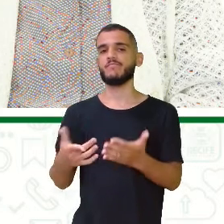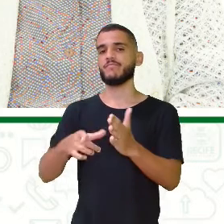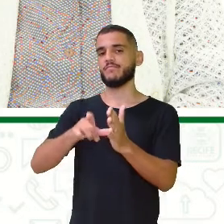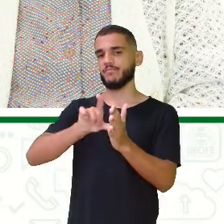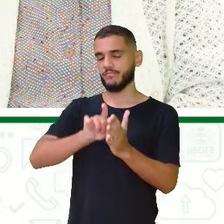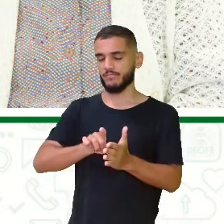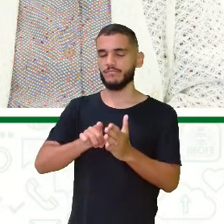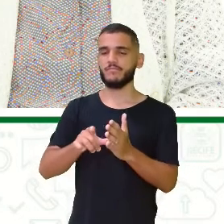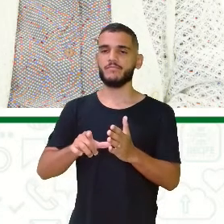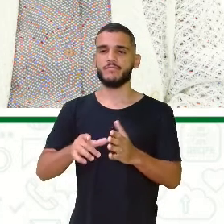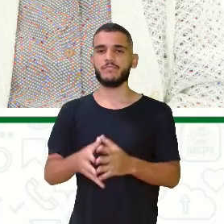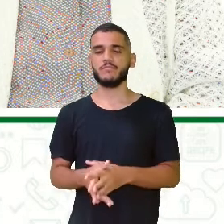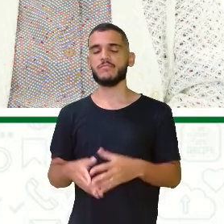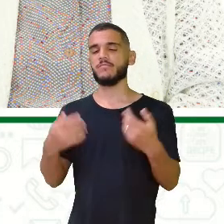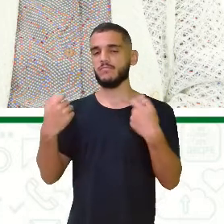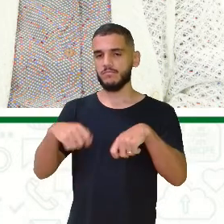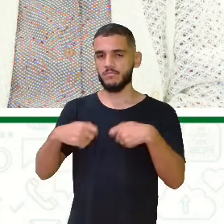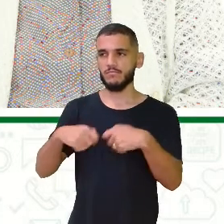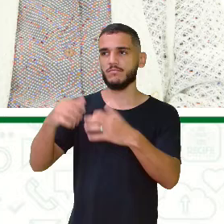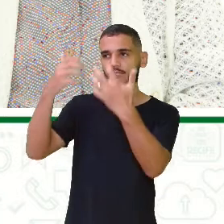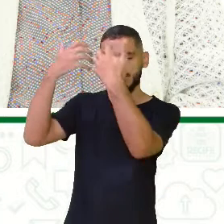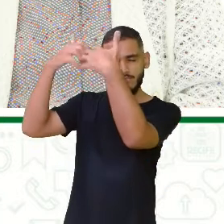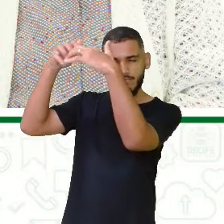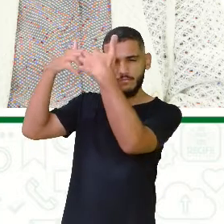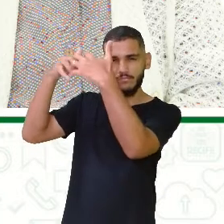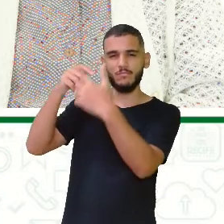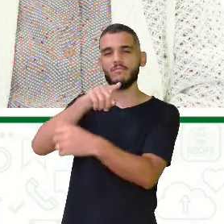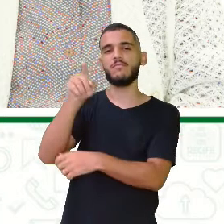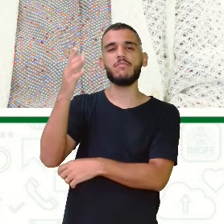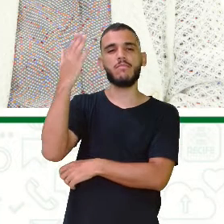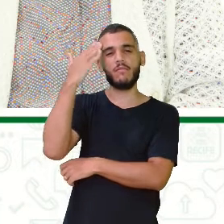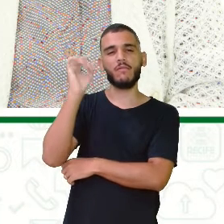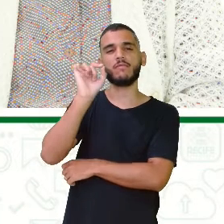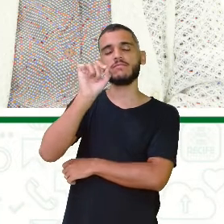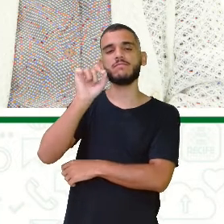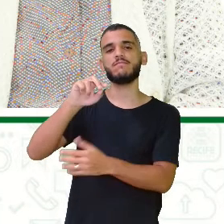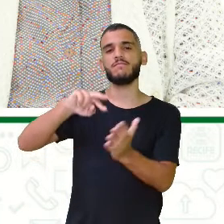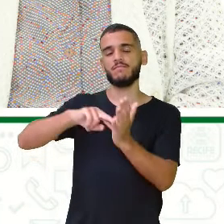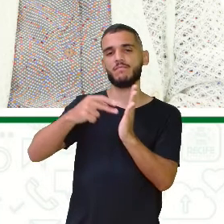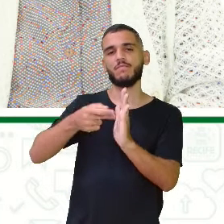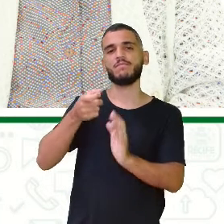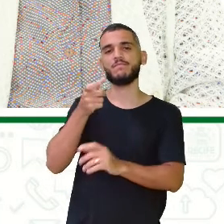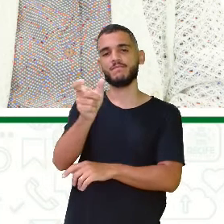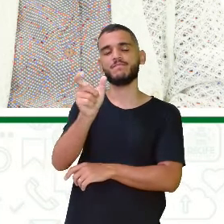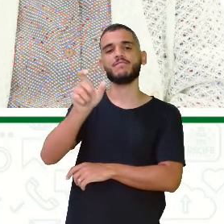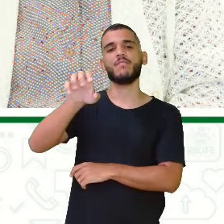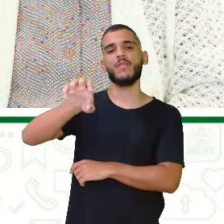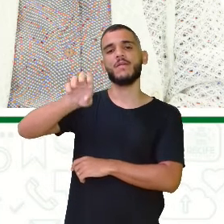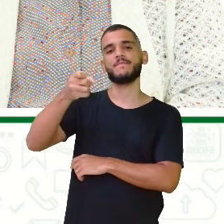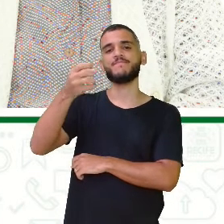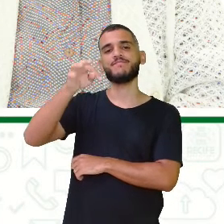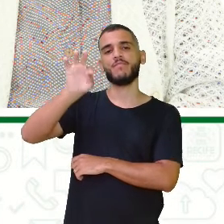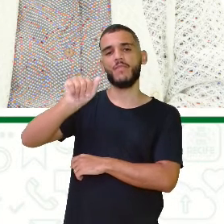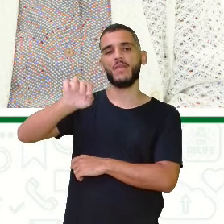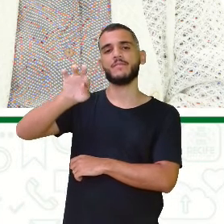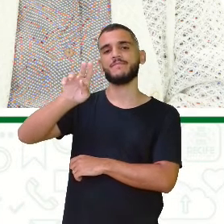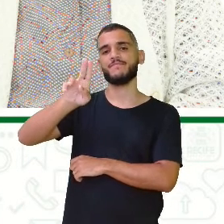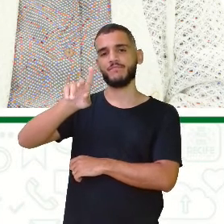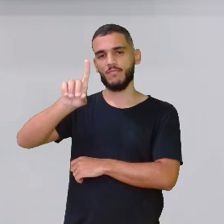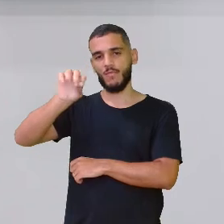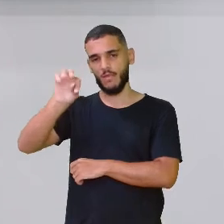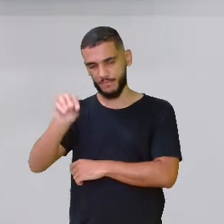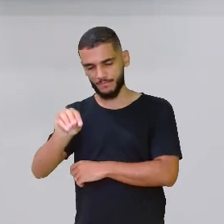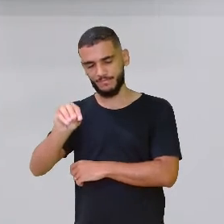nada, vamos refletir. Você sabe o que significa a palavra estatuto? A gente ouve comumente, né? Tem o Estatuto